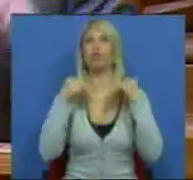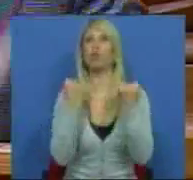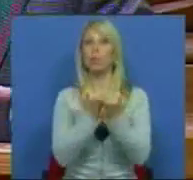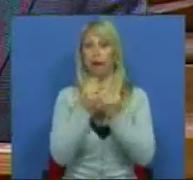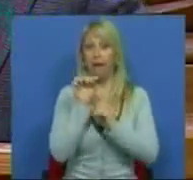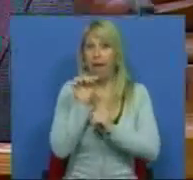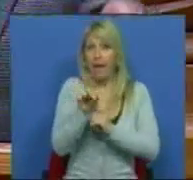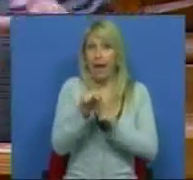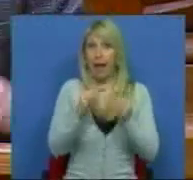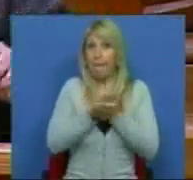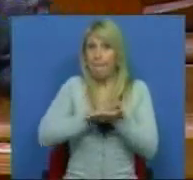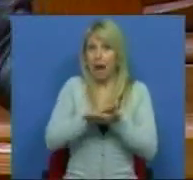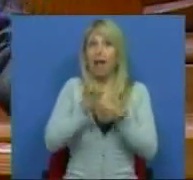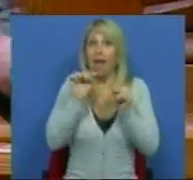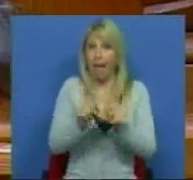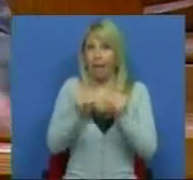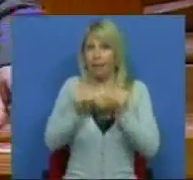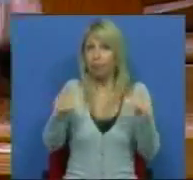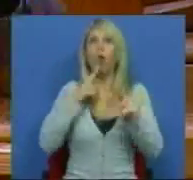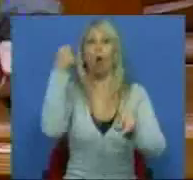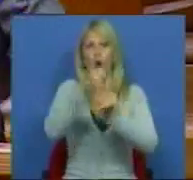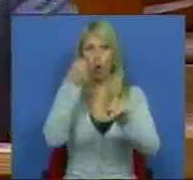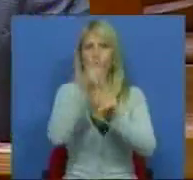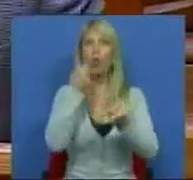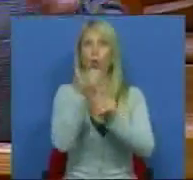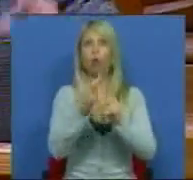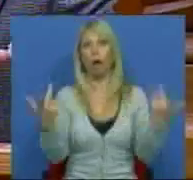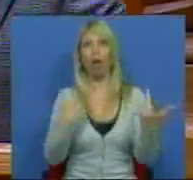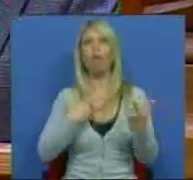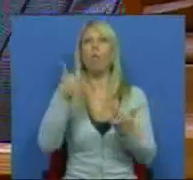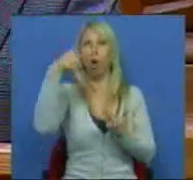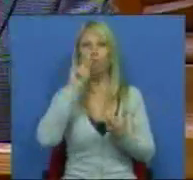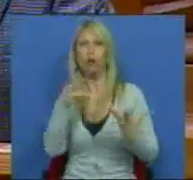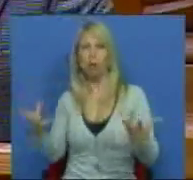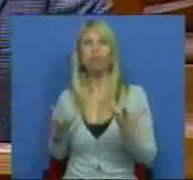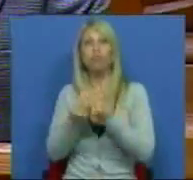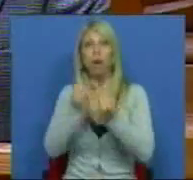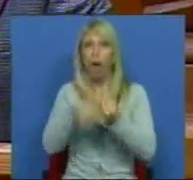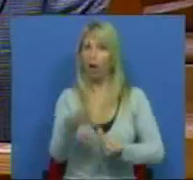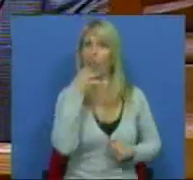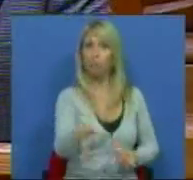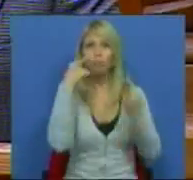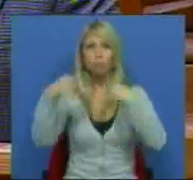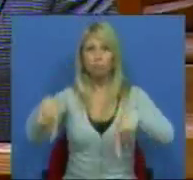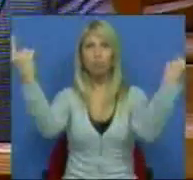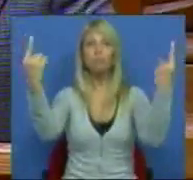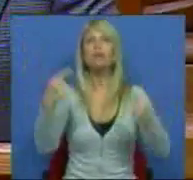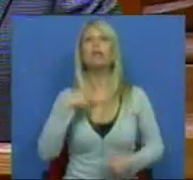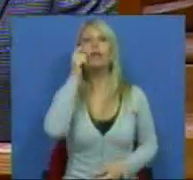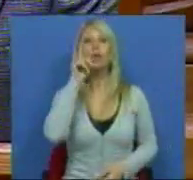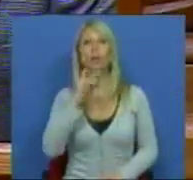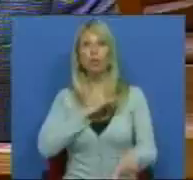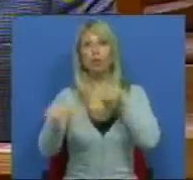é nesse patamar, é nessa trincheira de luta que se situa o Bloco de Esquerda e aqui o comunica frontalmente. Senhoras e